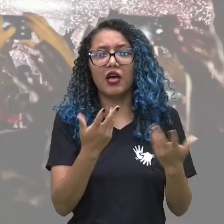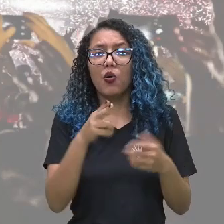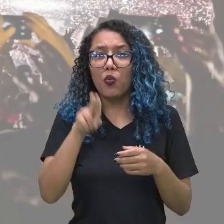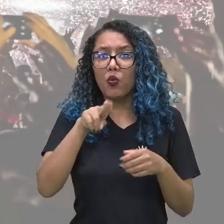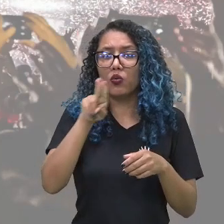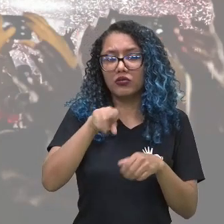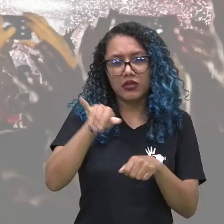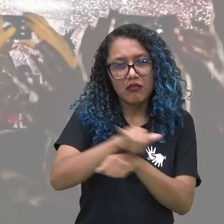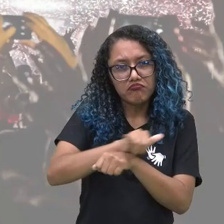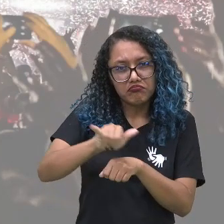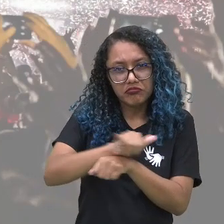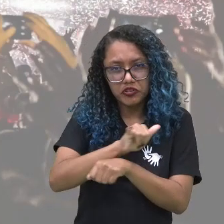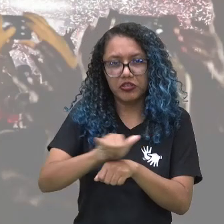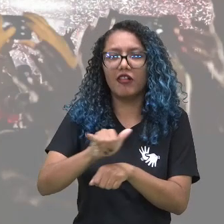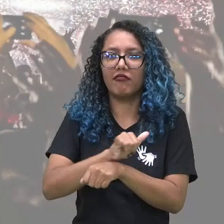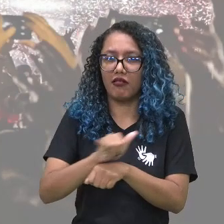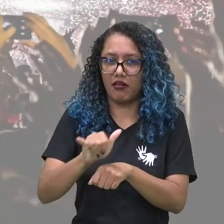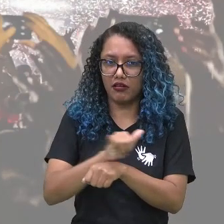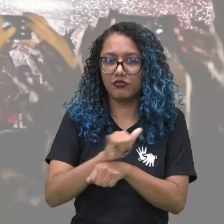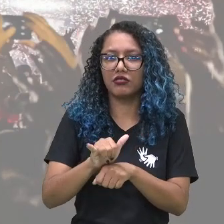o seu lado,